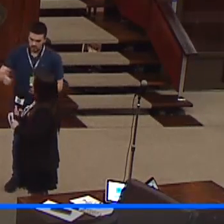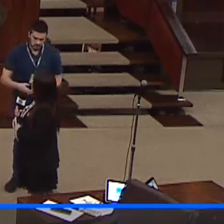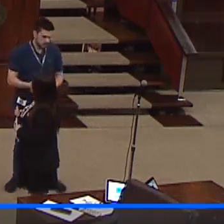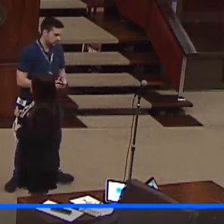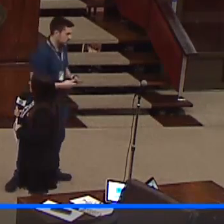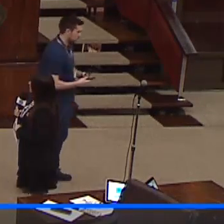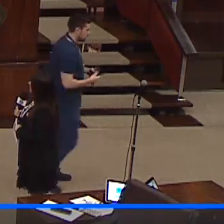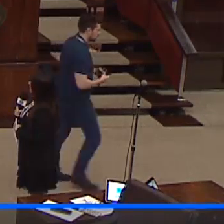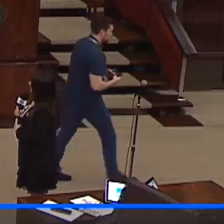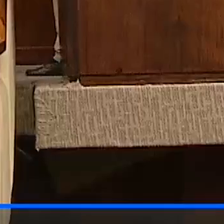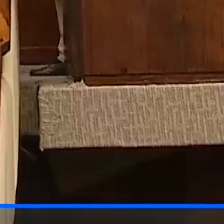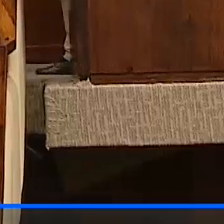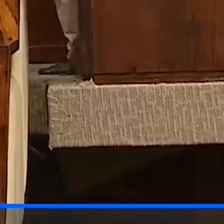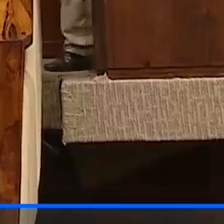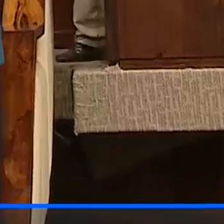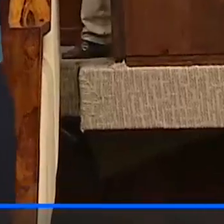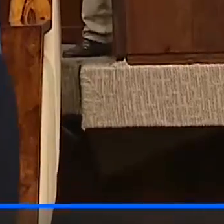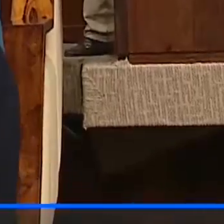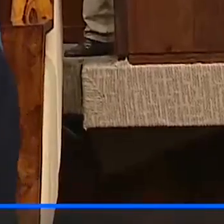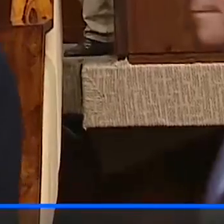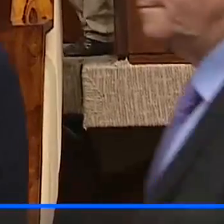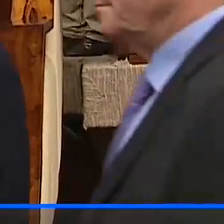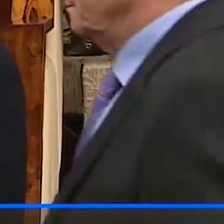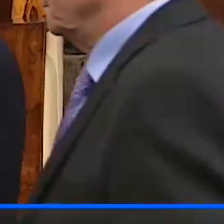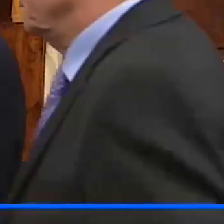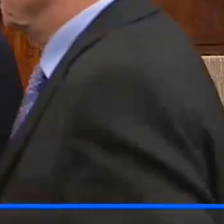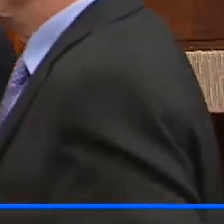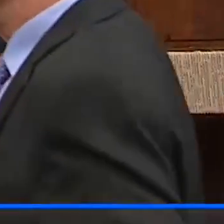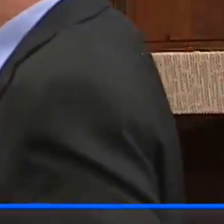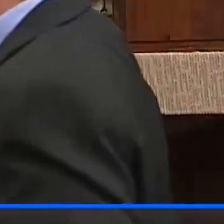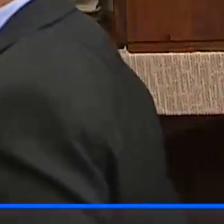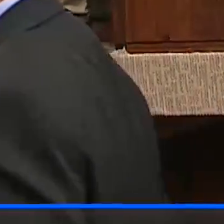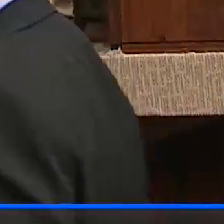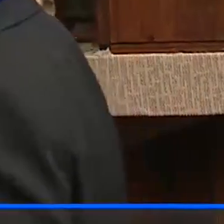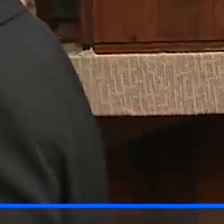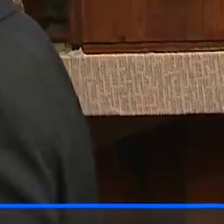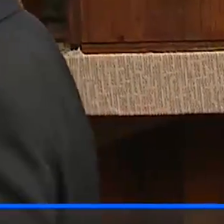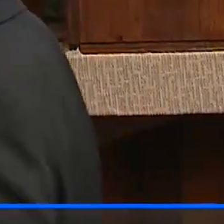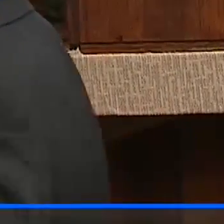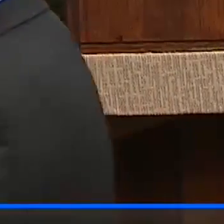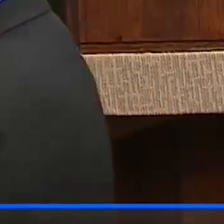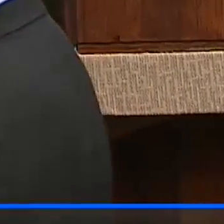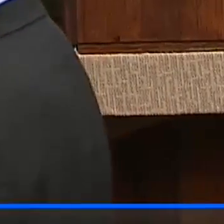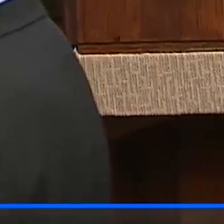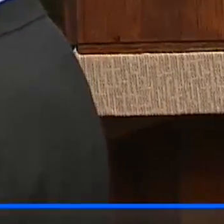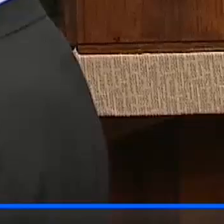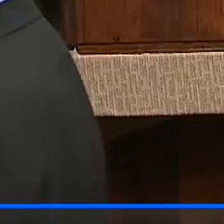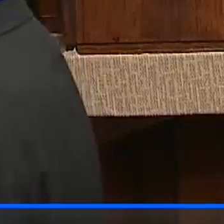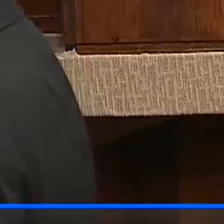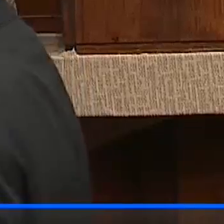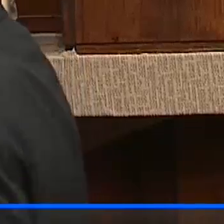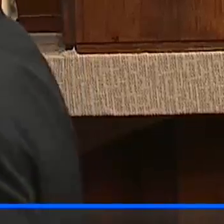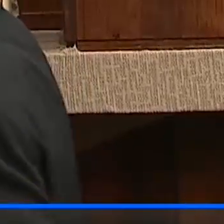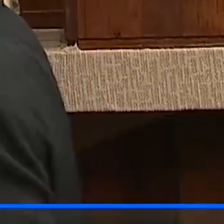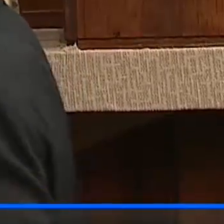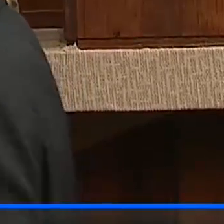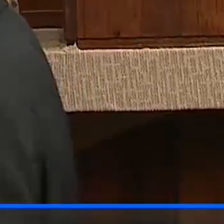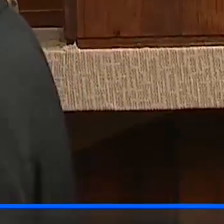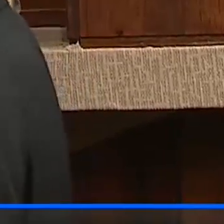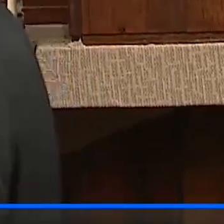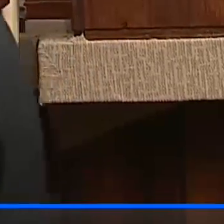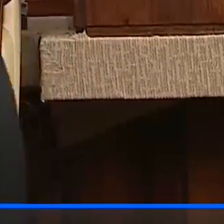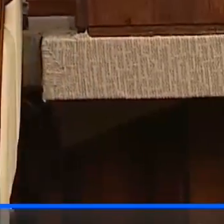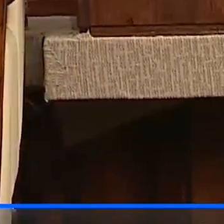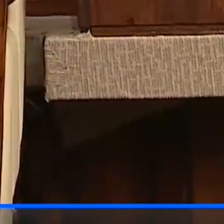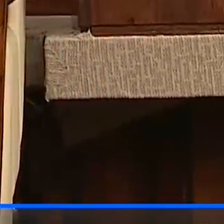e as autoridades neste momento já estão se deslocando da mesa elas quiseram receber homenagem também prestigiar o deputado luis